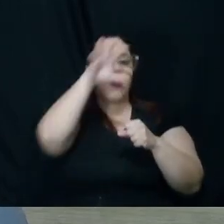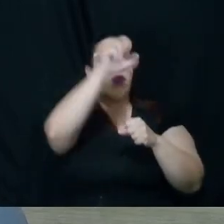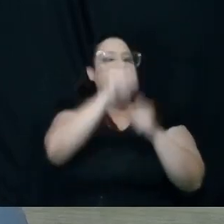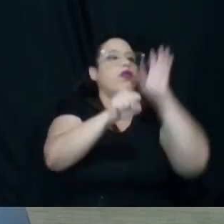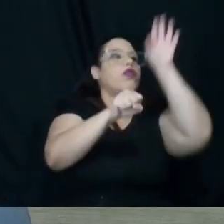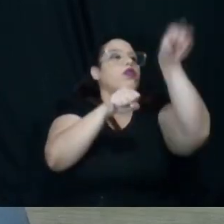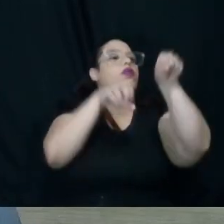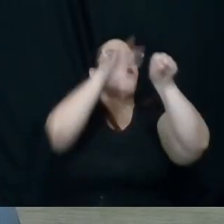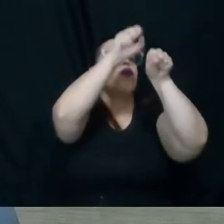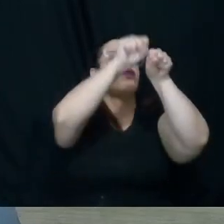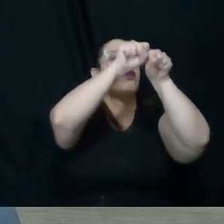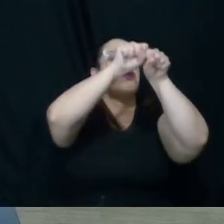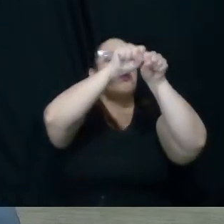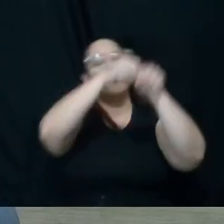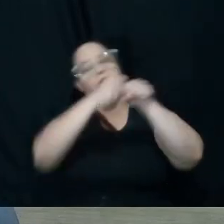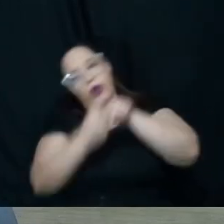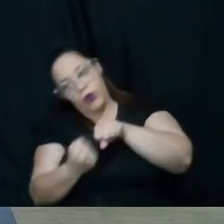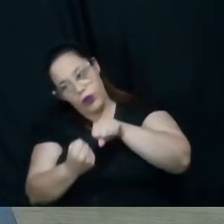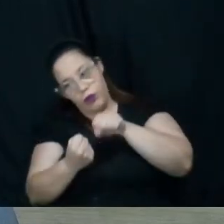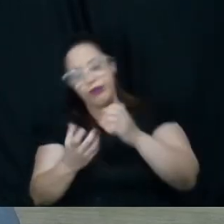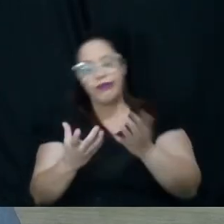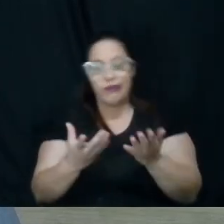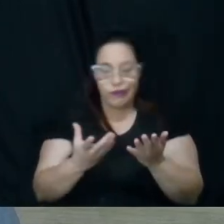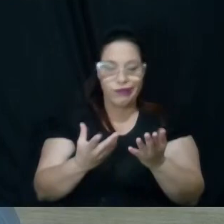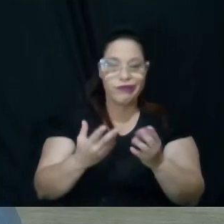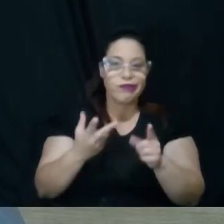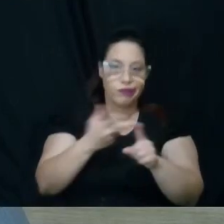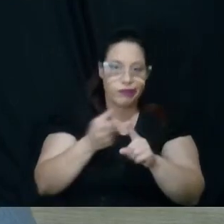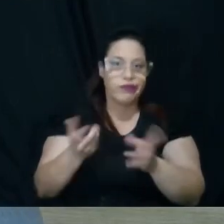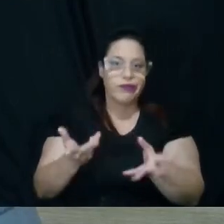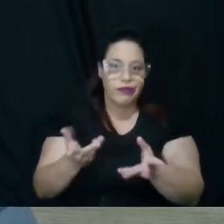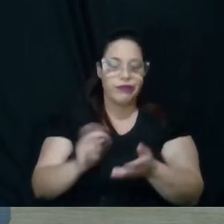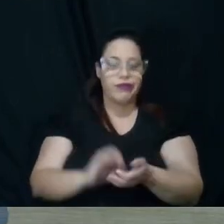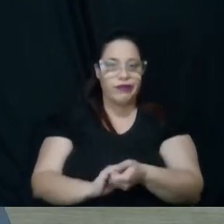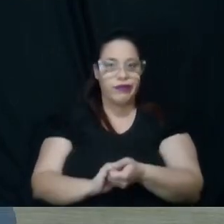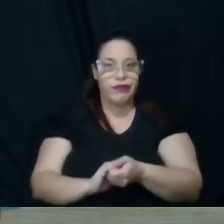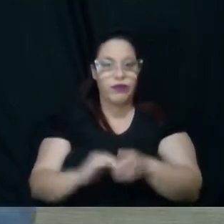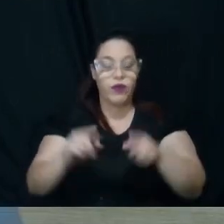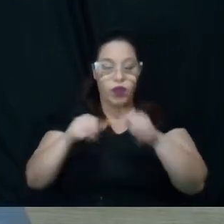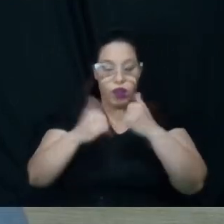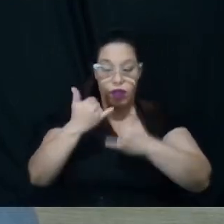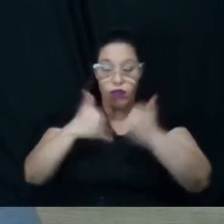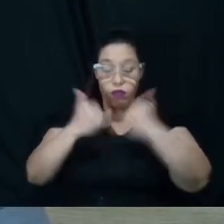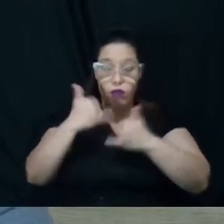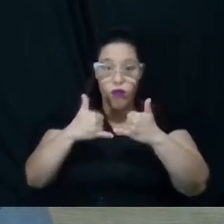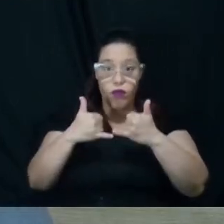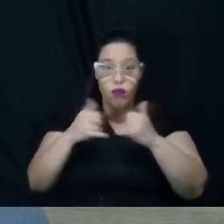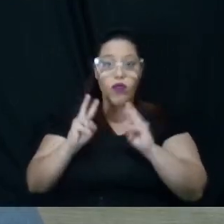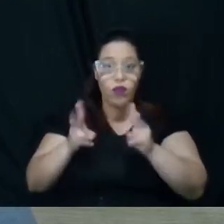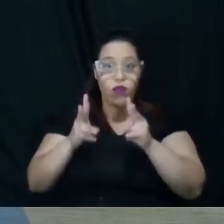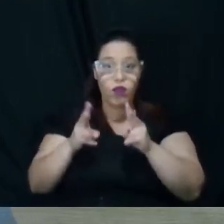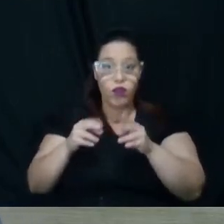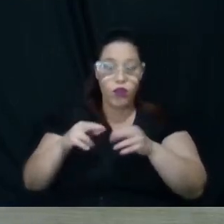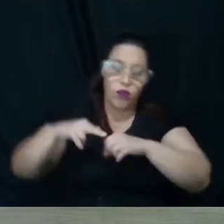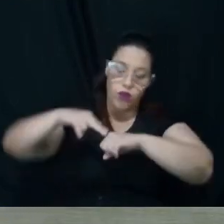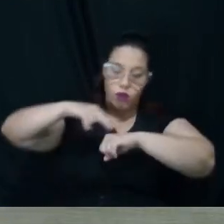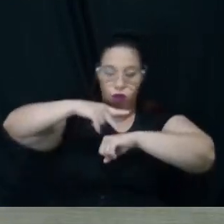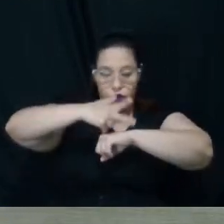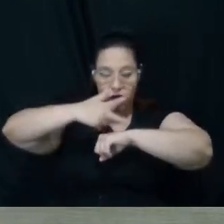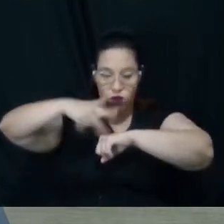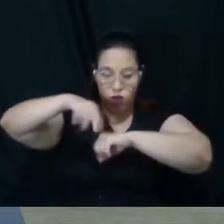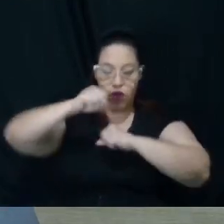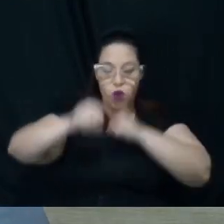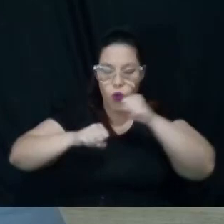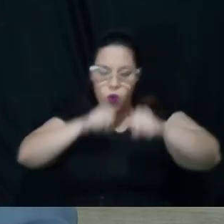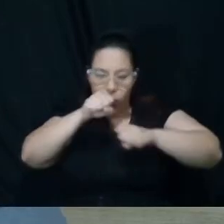pegar, escalar e acabar caindo, sofrendo um acidente ou um incidente. Nas áreas de lazer, sempre quando eu for usar um skate